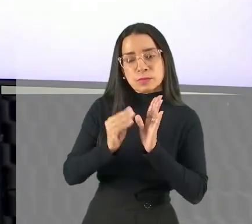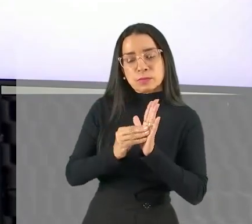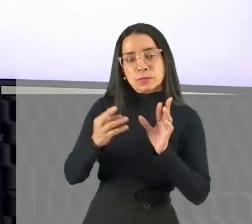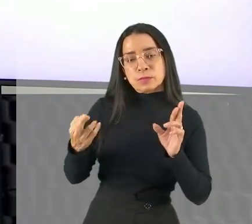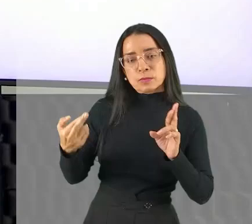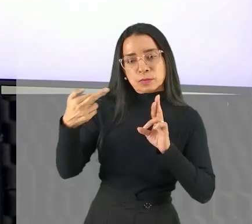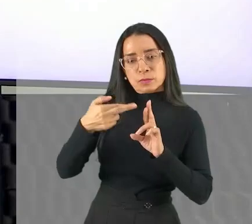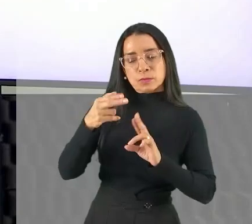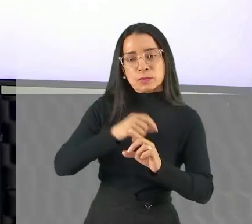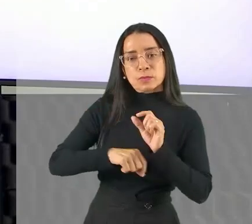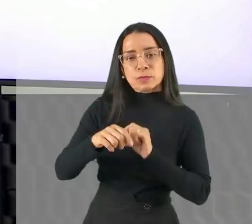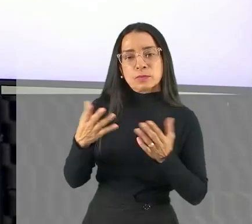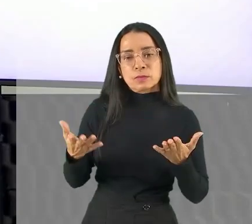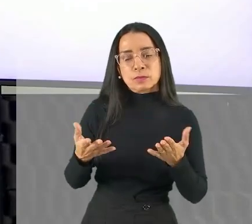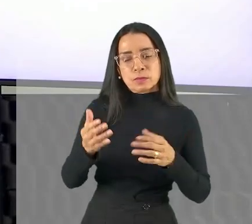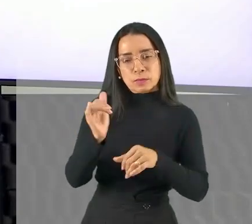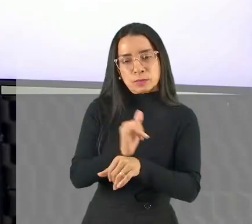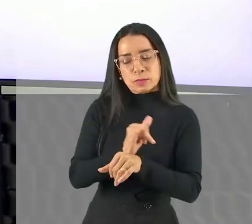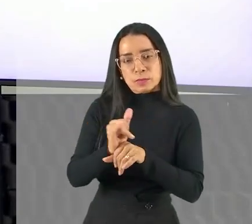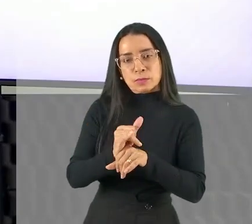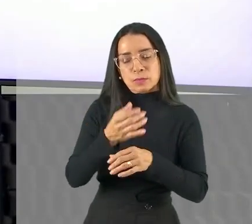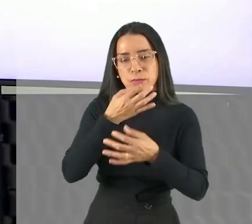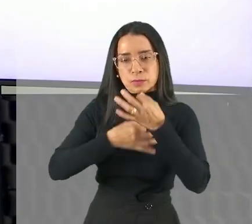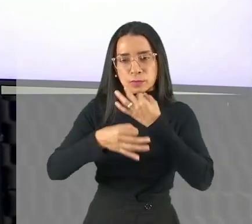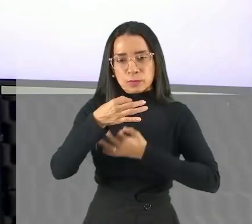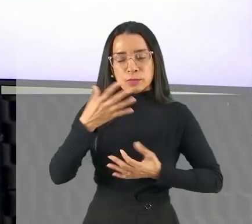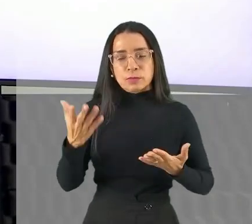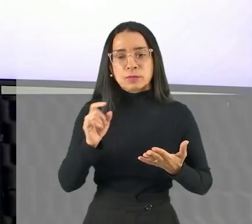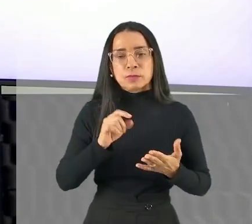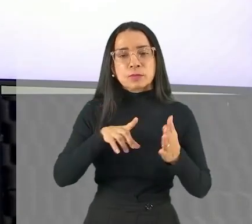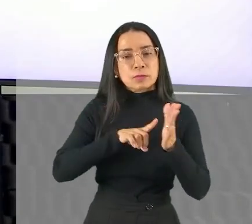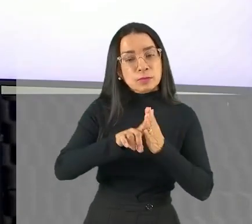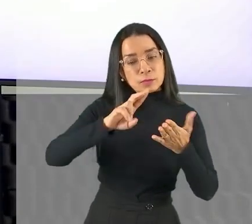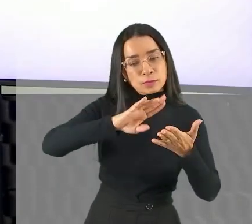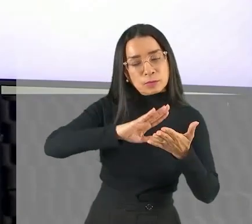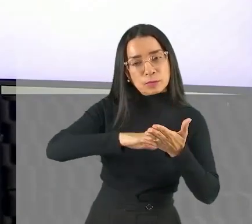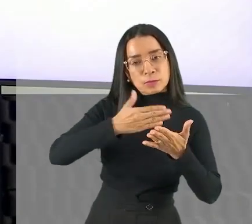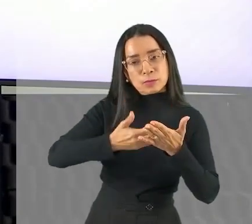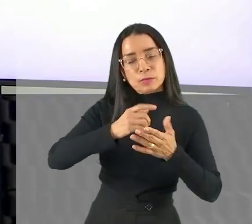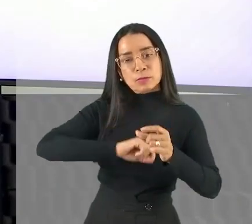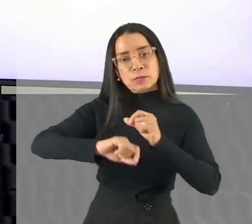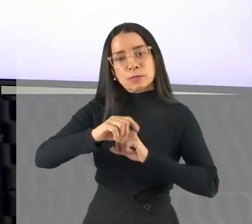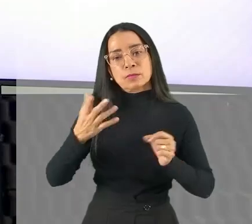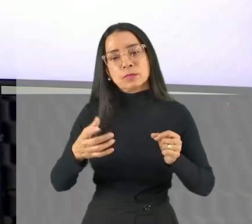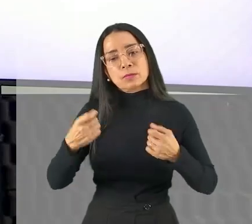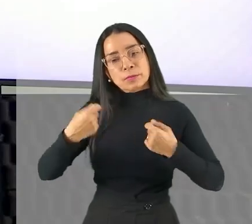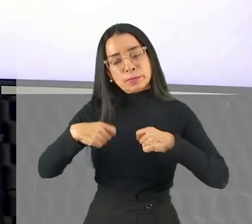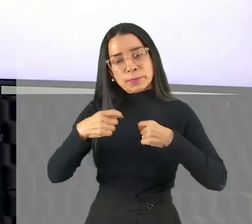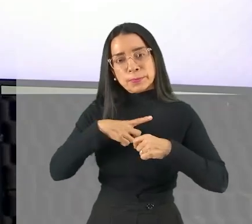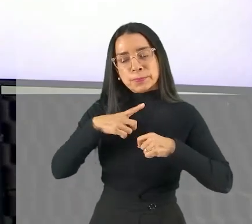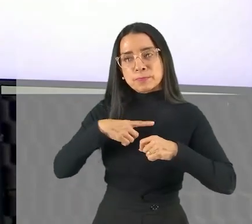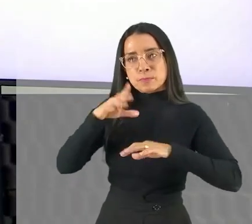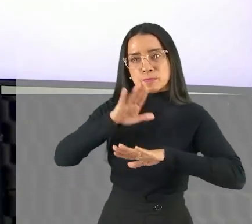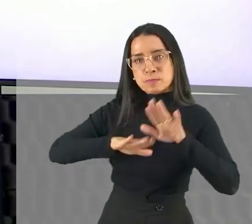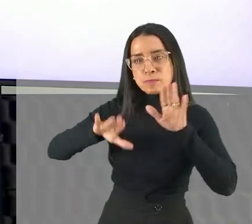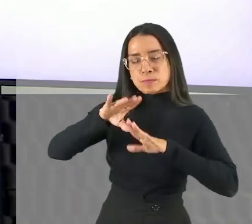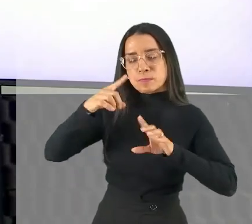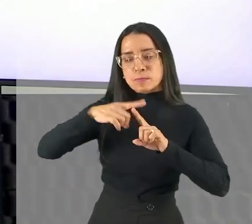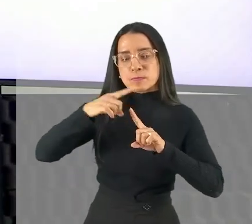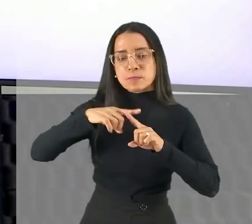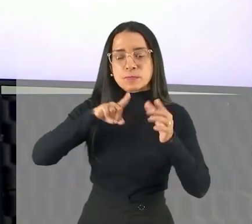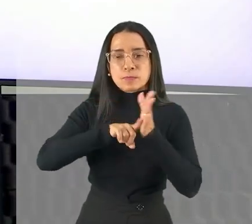à estratégia argumentativa, é uma questão interpretativa, obviamente. Então a gente precisa ter cuidado desse tipo de questões, porque às vezes a gente olha